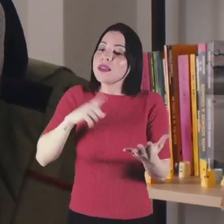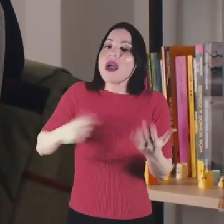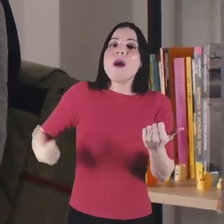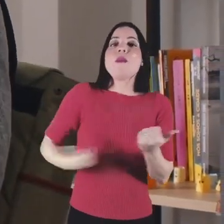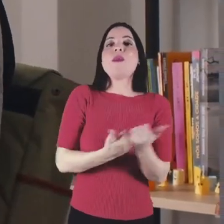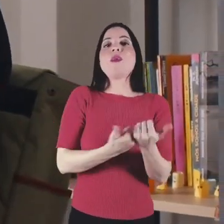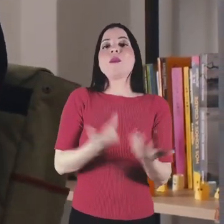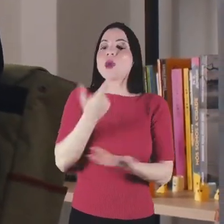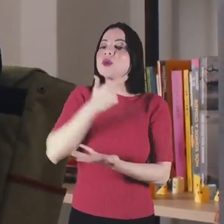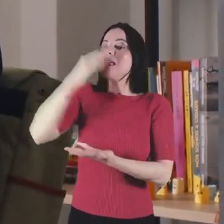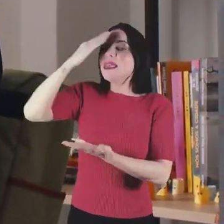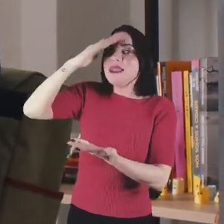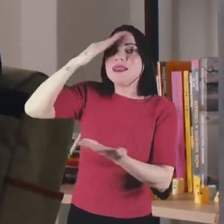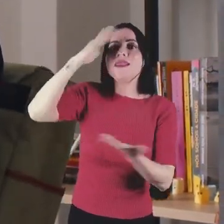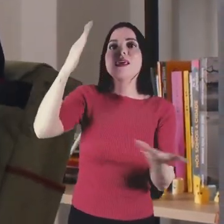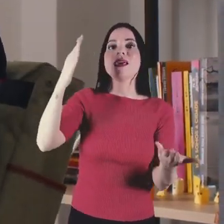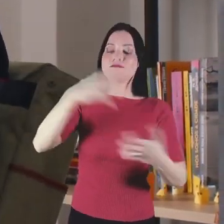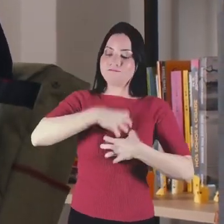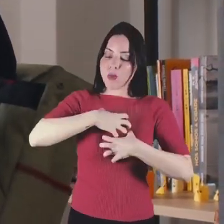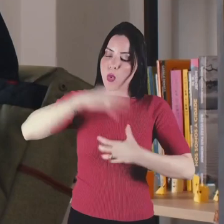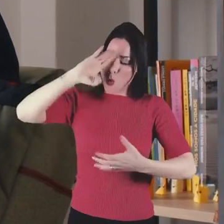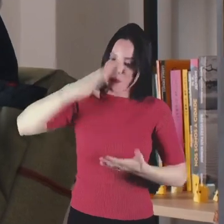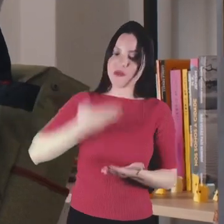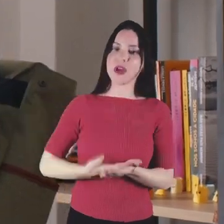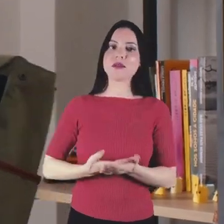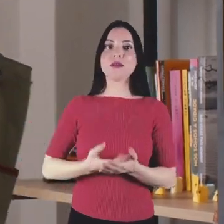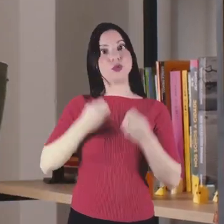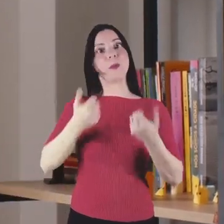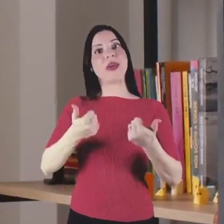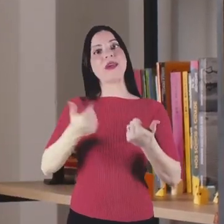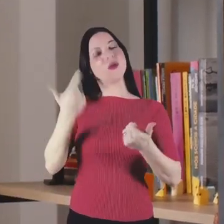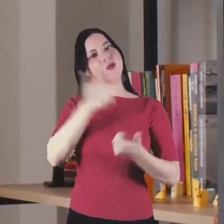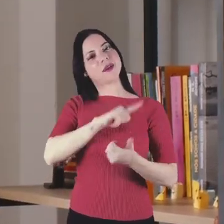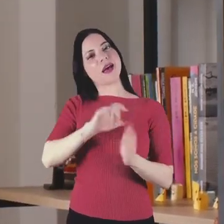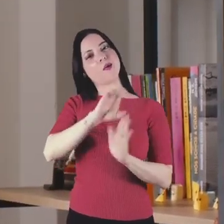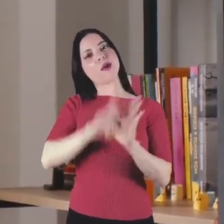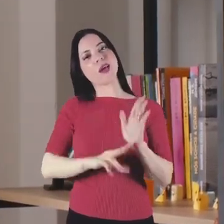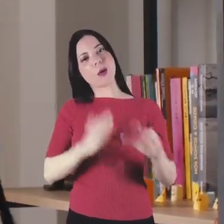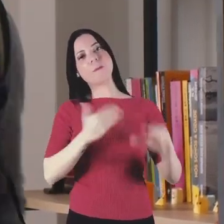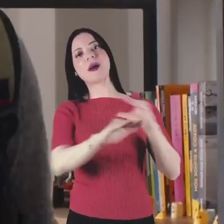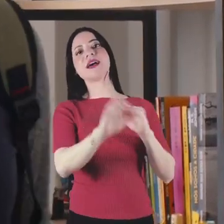para entender e ter essa confiança de que tudo bem mandar um currículo